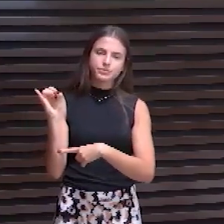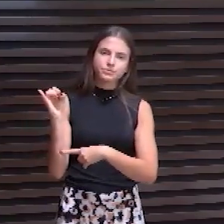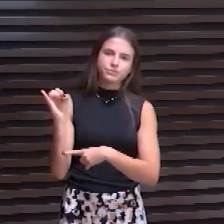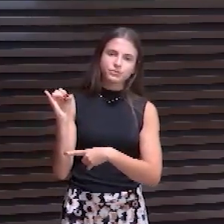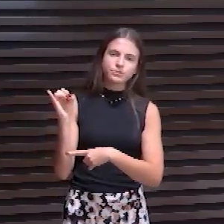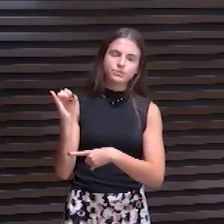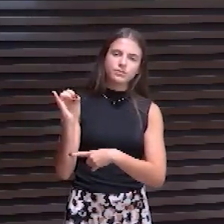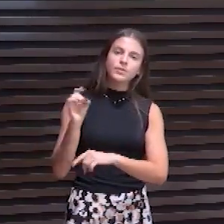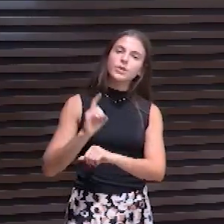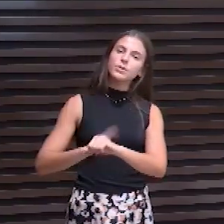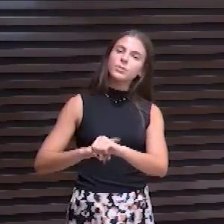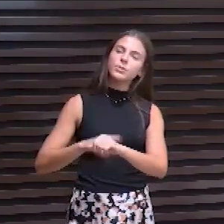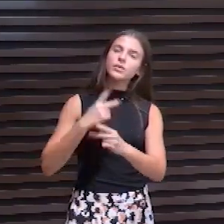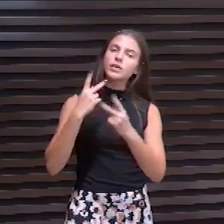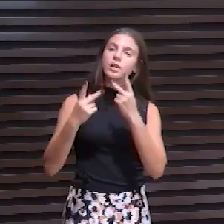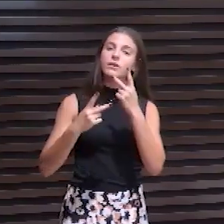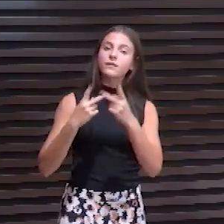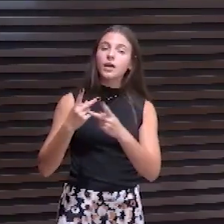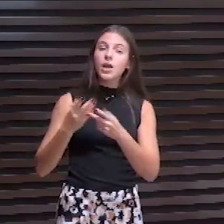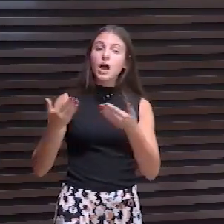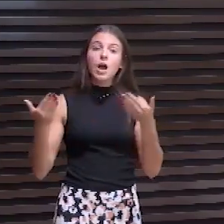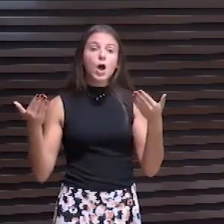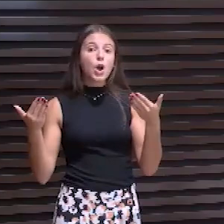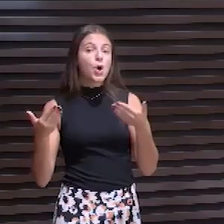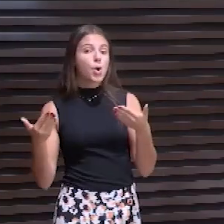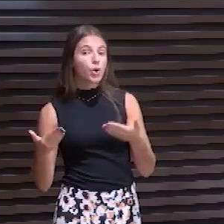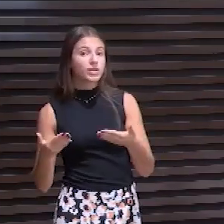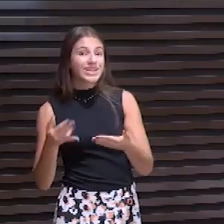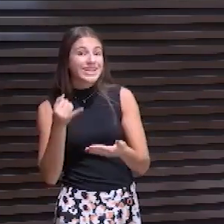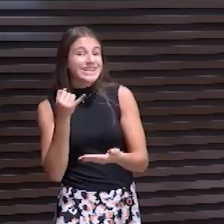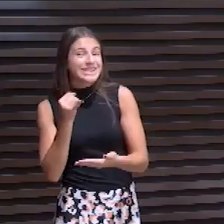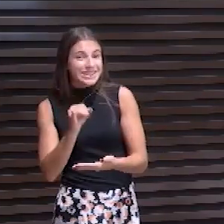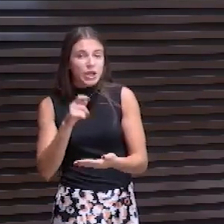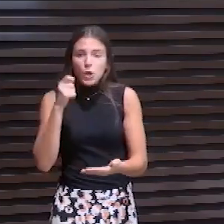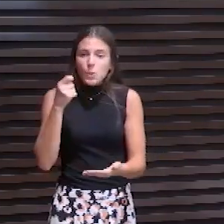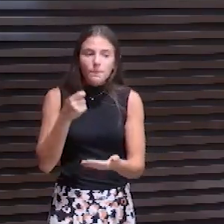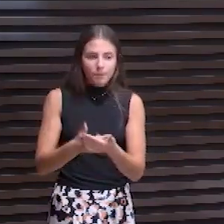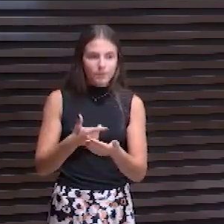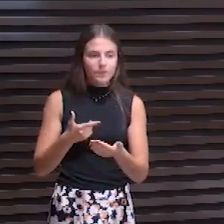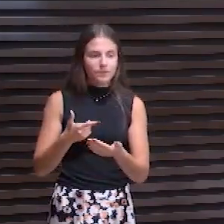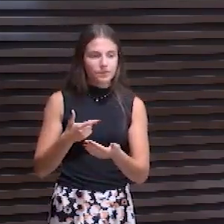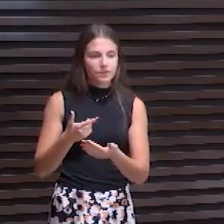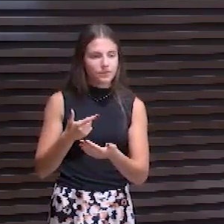E quando ele diz, hoje se cumpriu a escritura, Jesus está dizendo o seguinte: